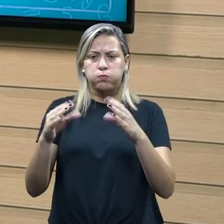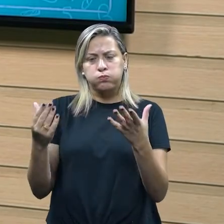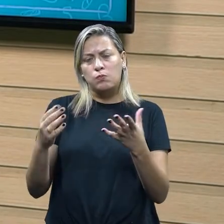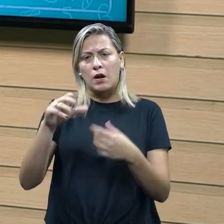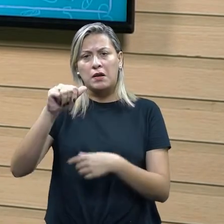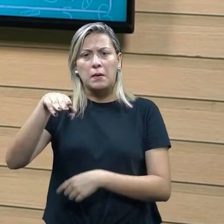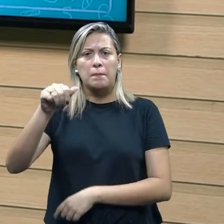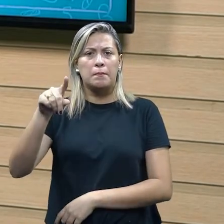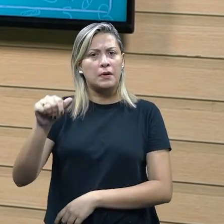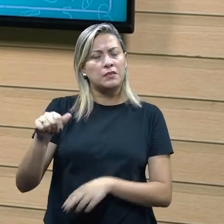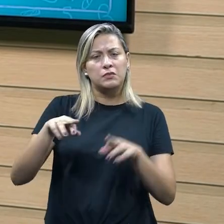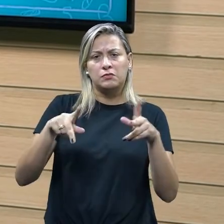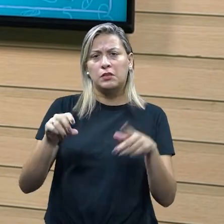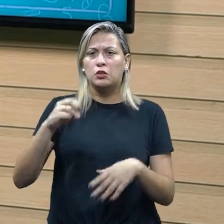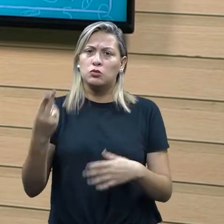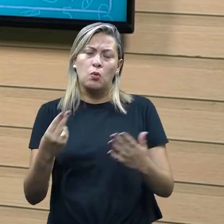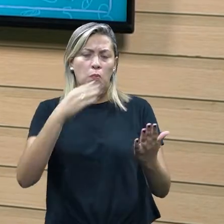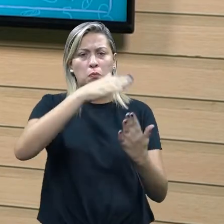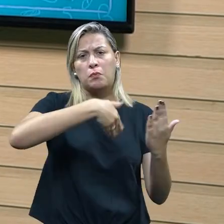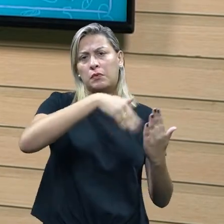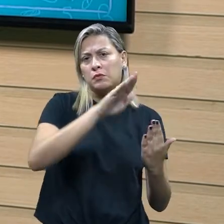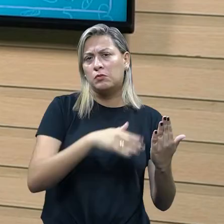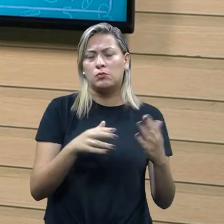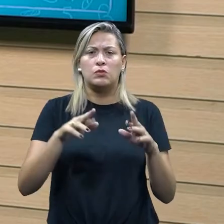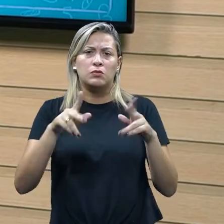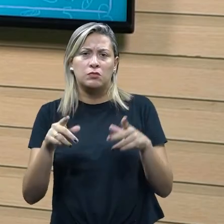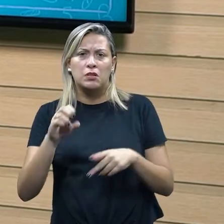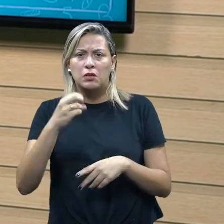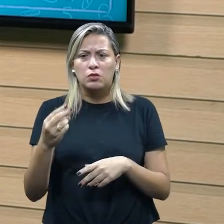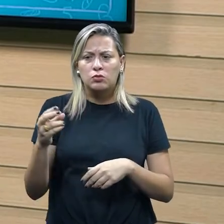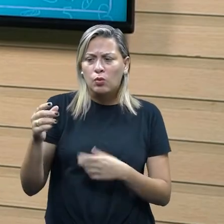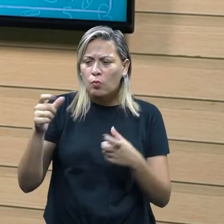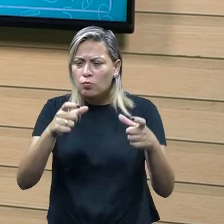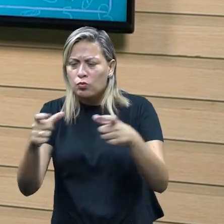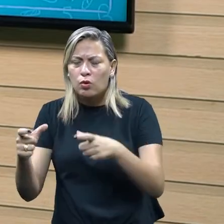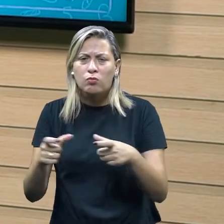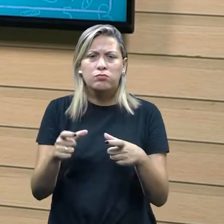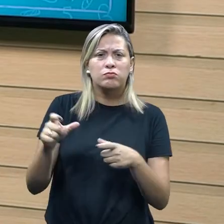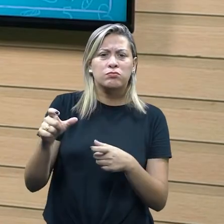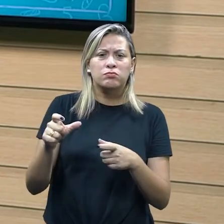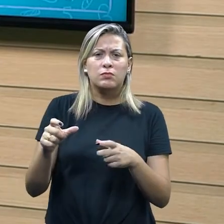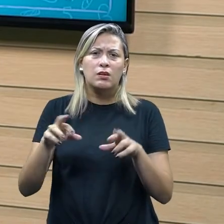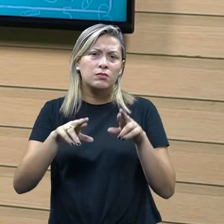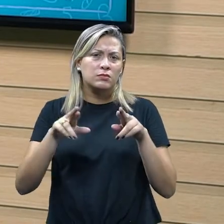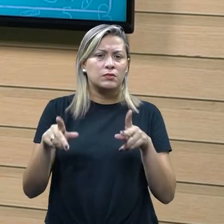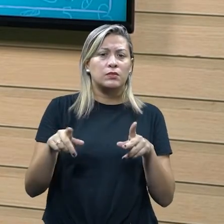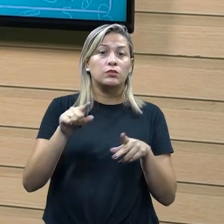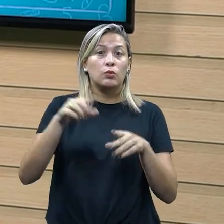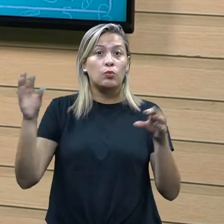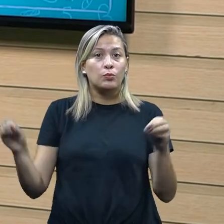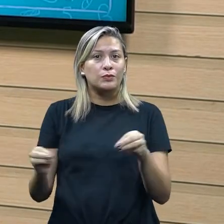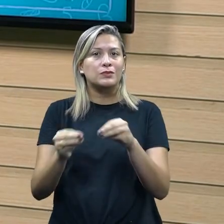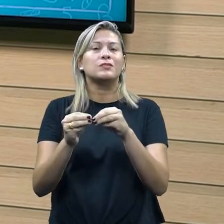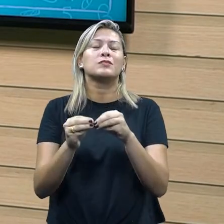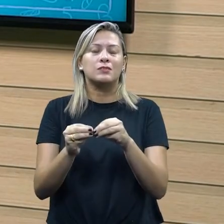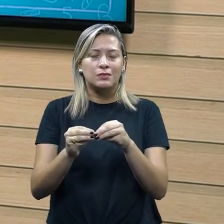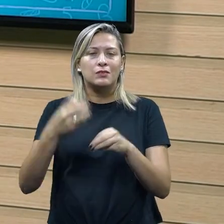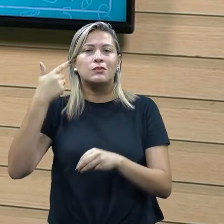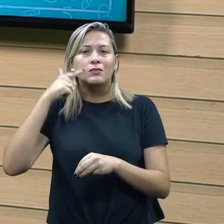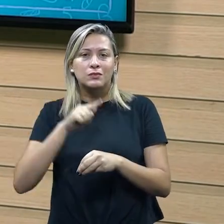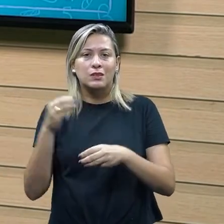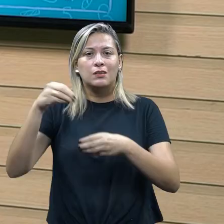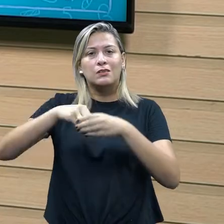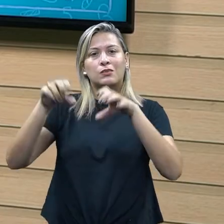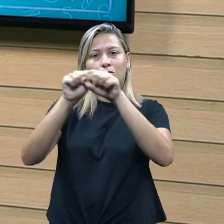diferente, vão receber uma pintura talvez diferente, ou vão ser regiões destacadas. Então tudo isso você consegue inserir dentro